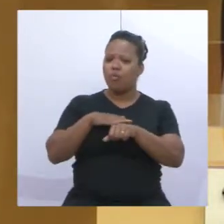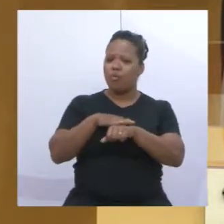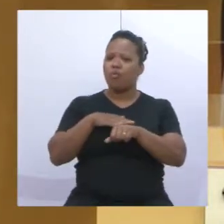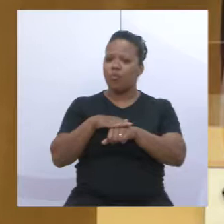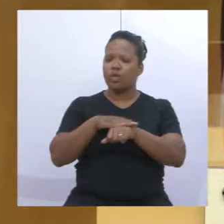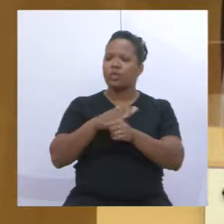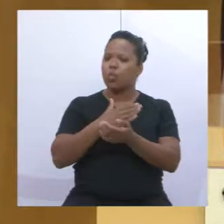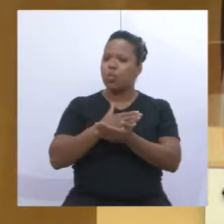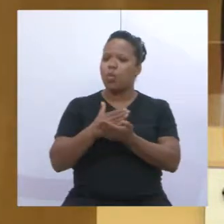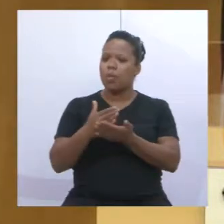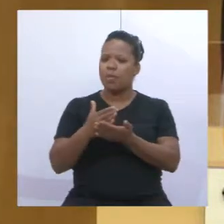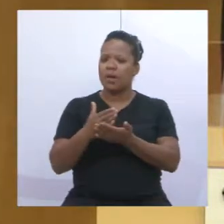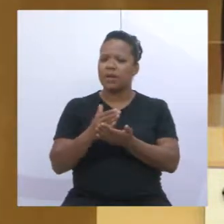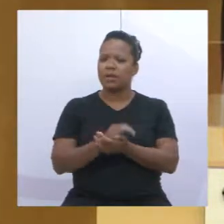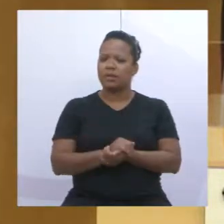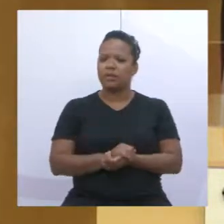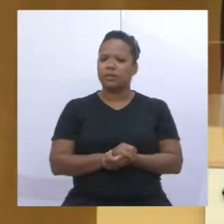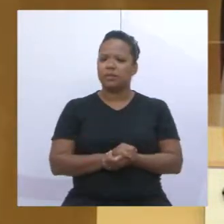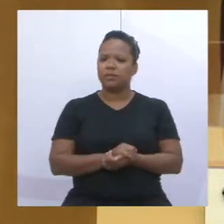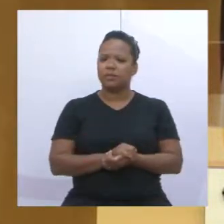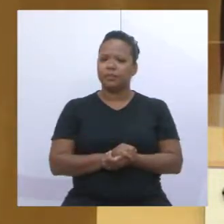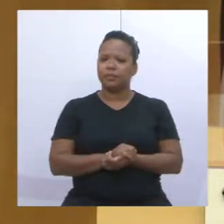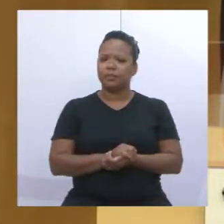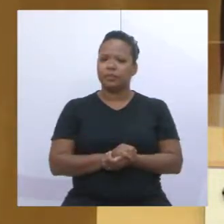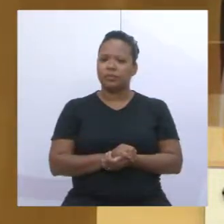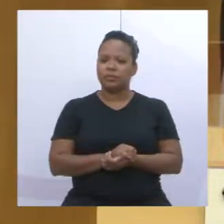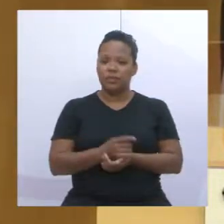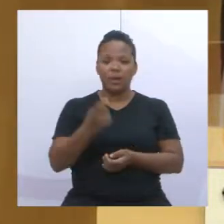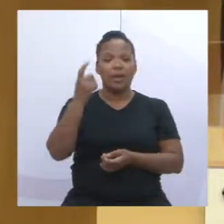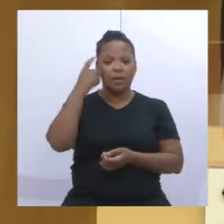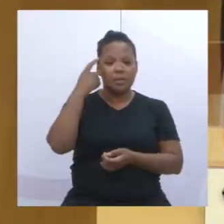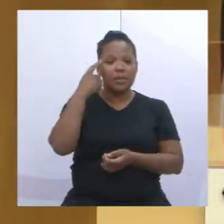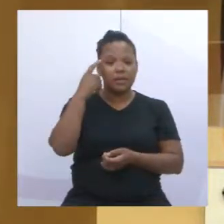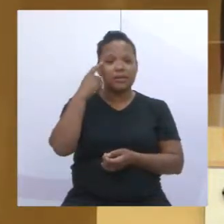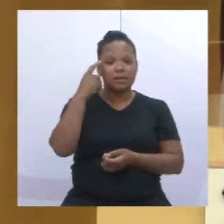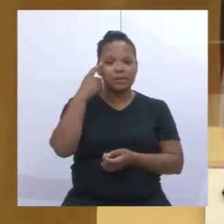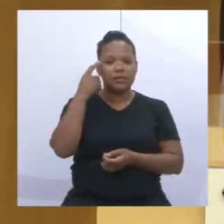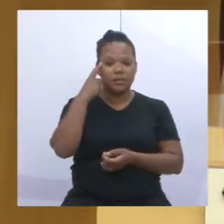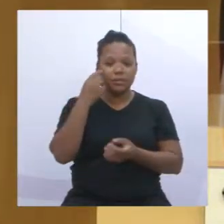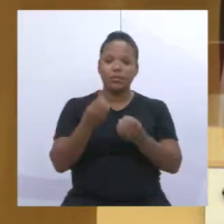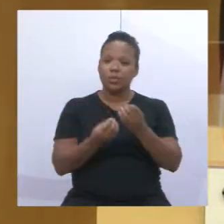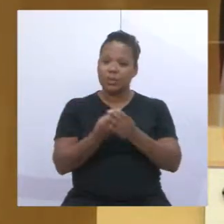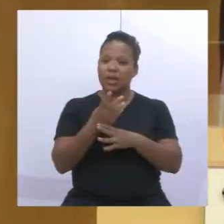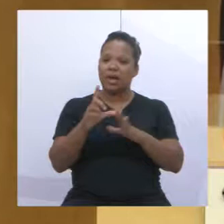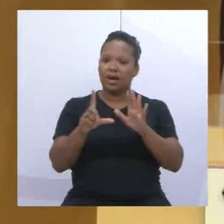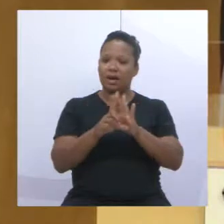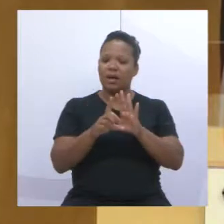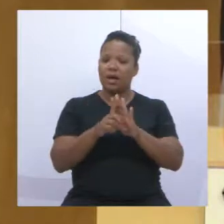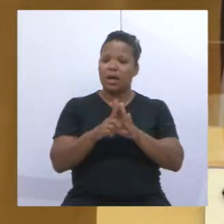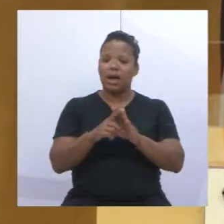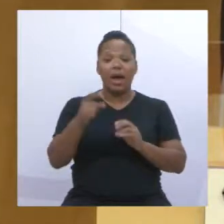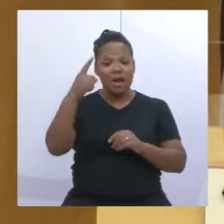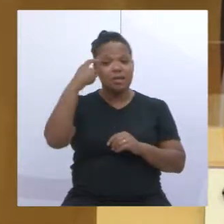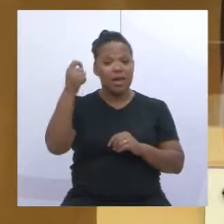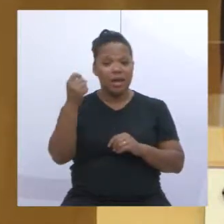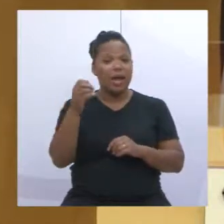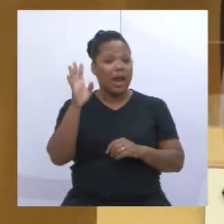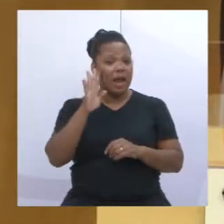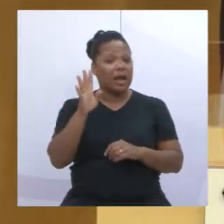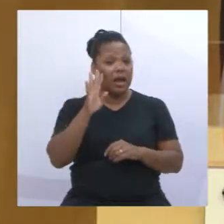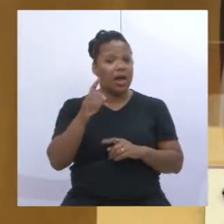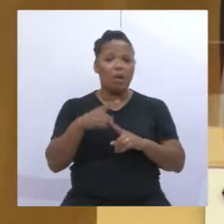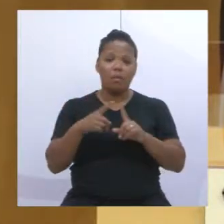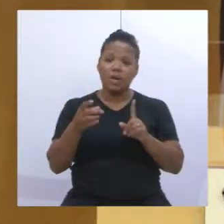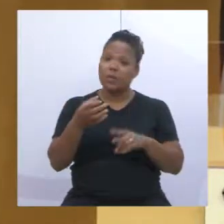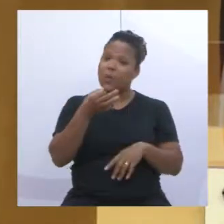da legislatura, a gente pensou em propor esse projeto, não acho a ideia ruim não, só que, na nossa